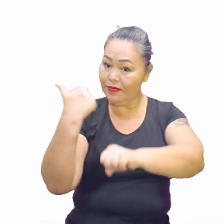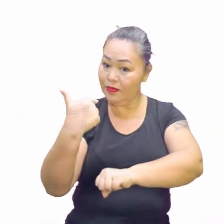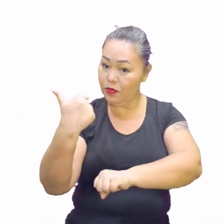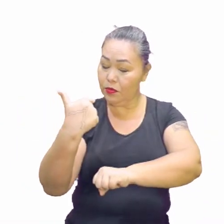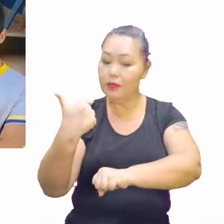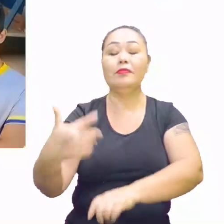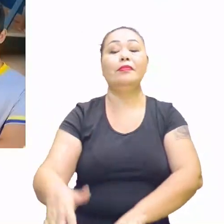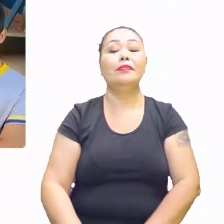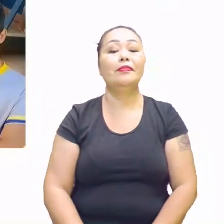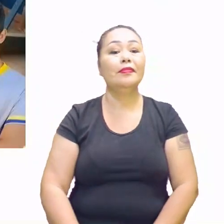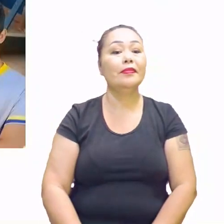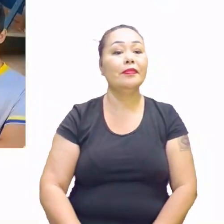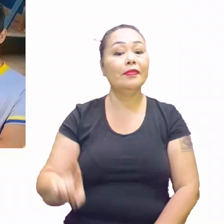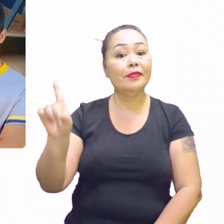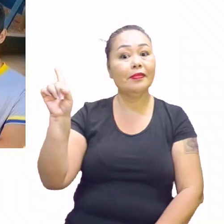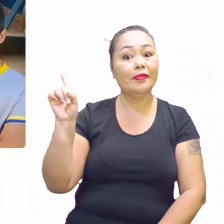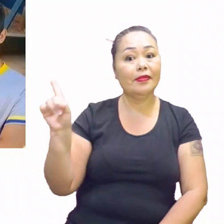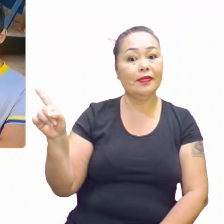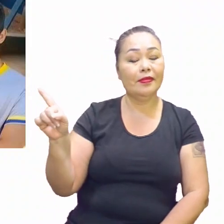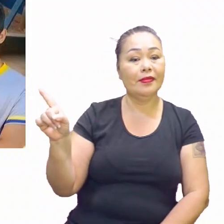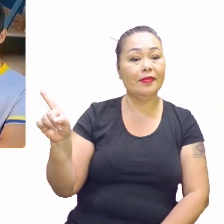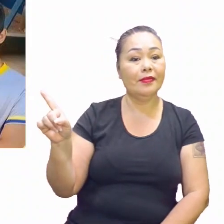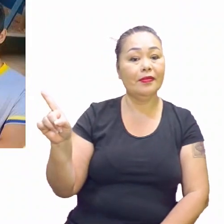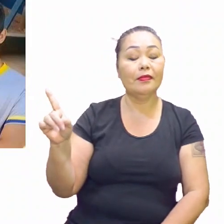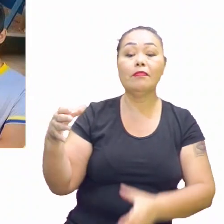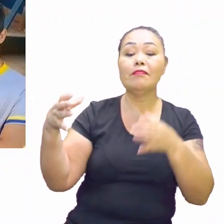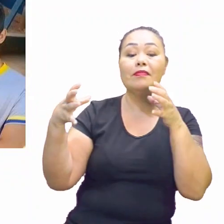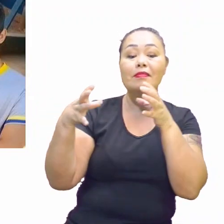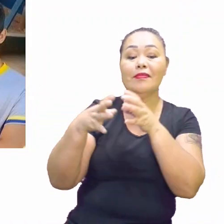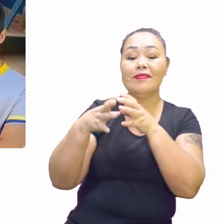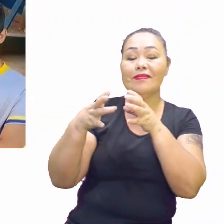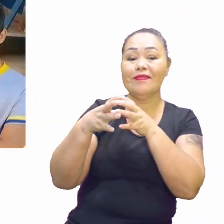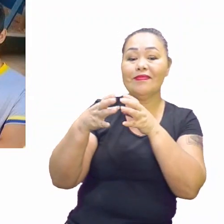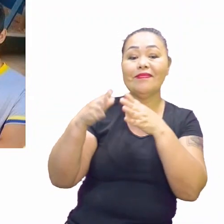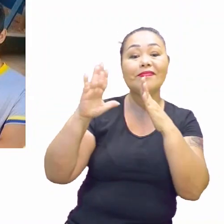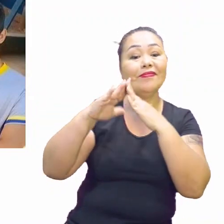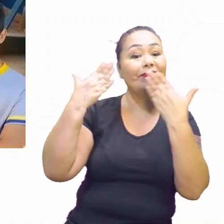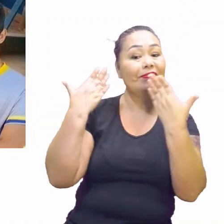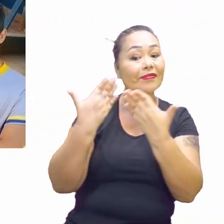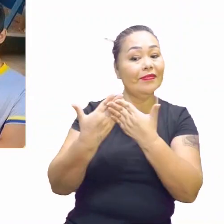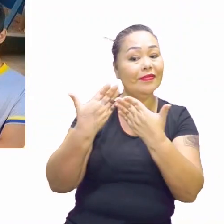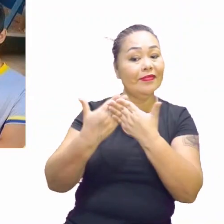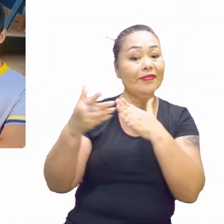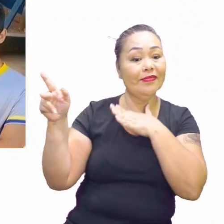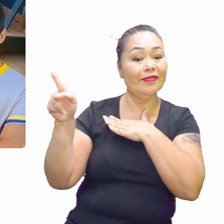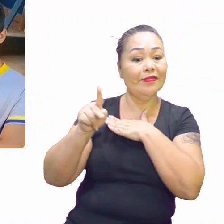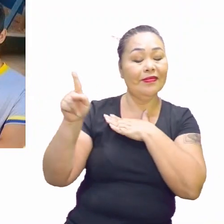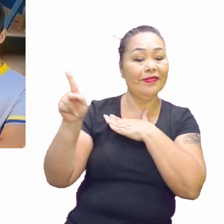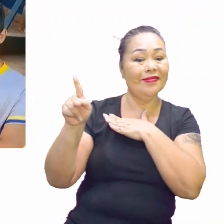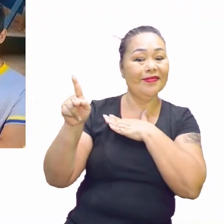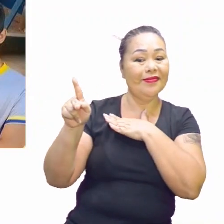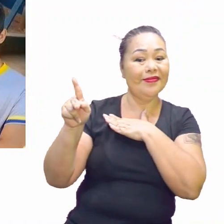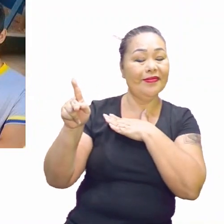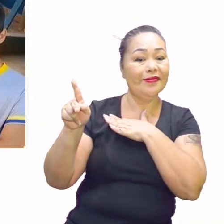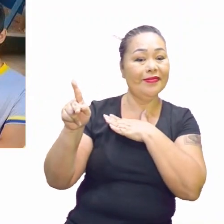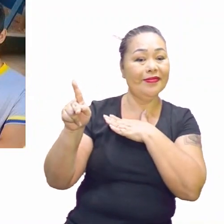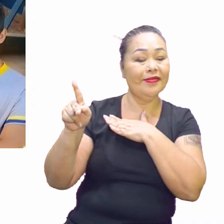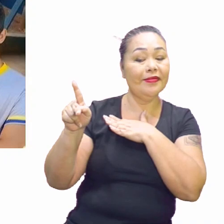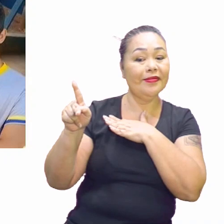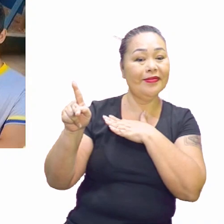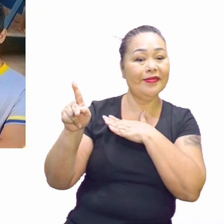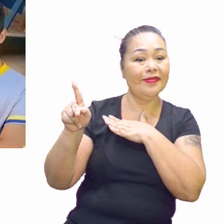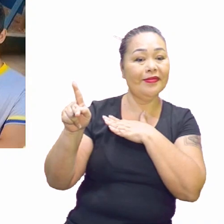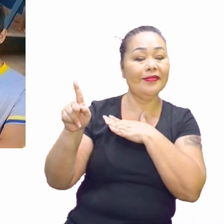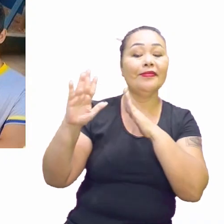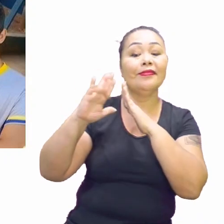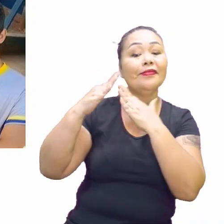a parte aqui, ó, da turma, das escolas, dos professores, né? Aqui